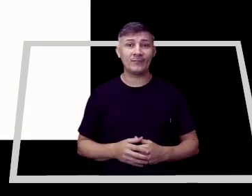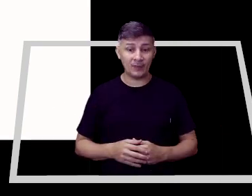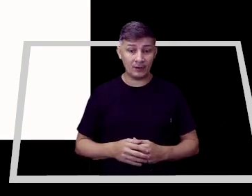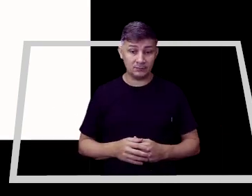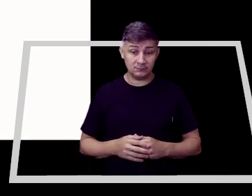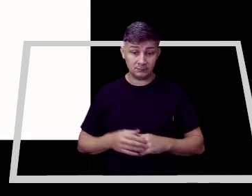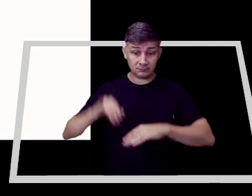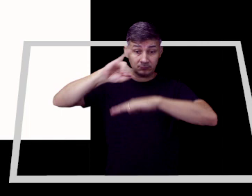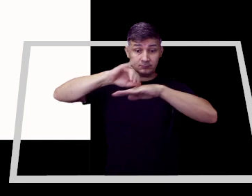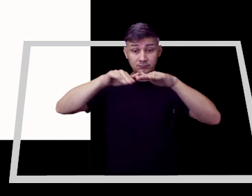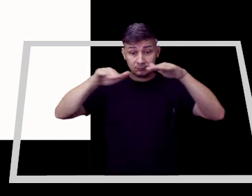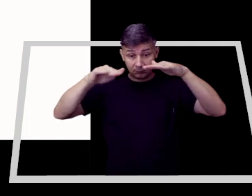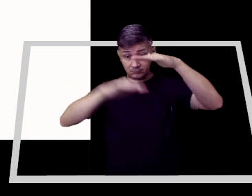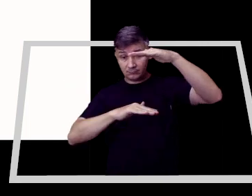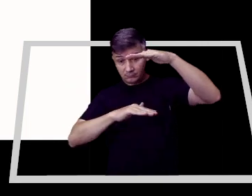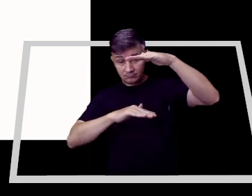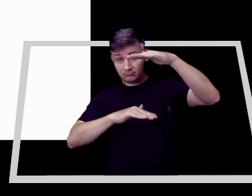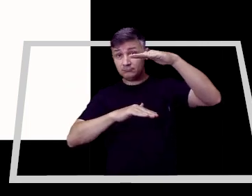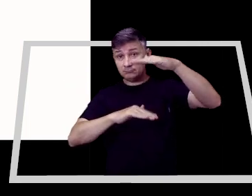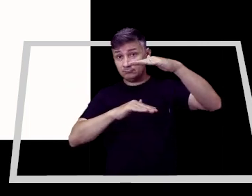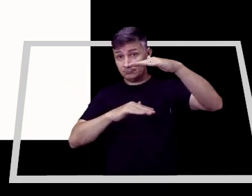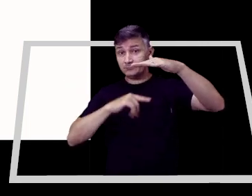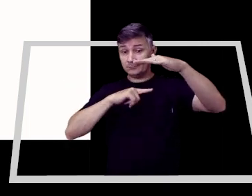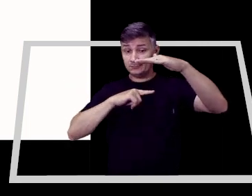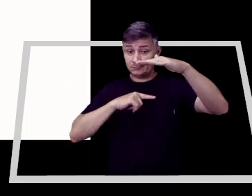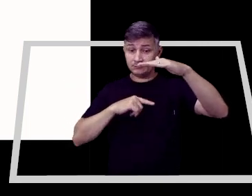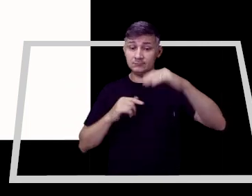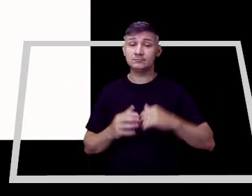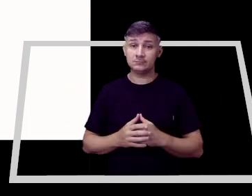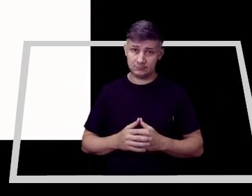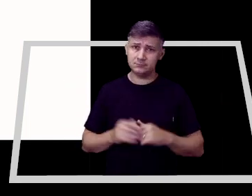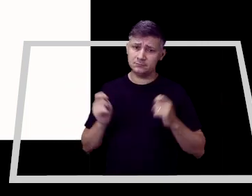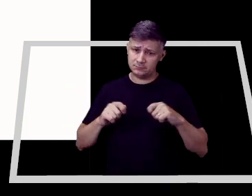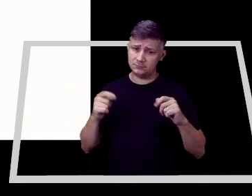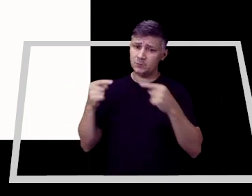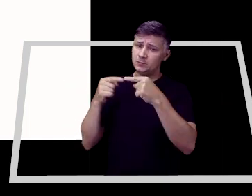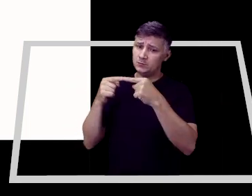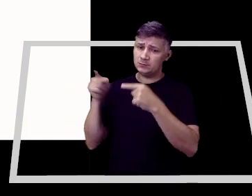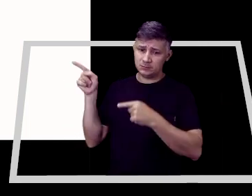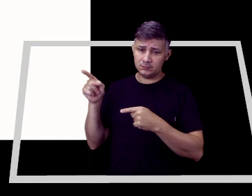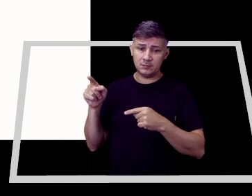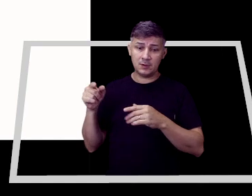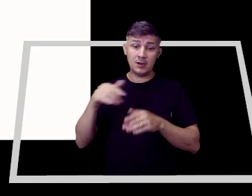flutuando entre os dois muros, contenção, né, já em relação à rua